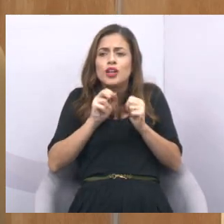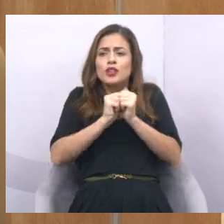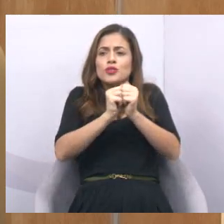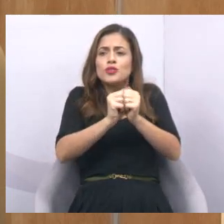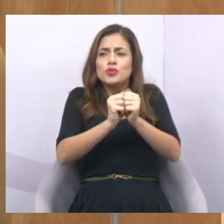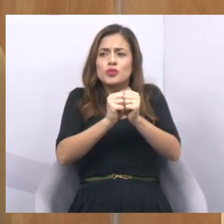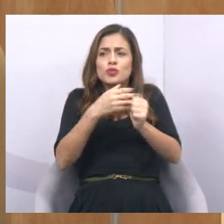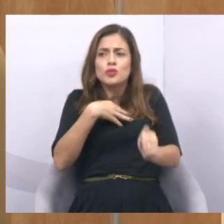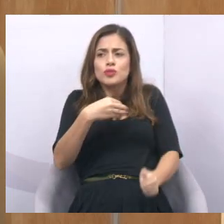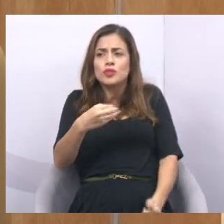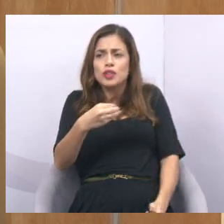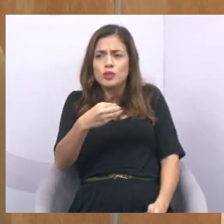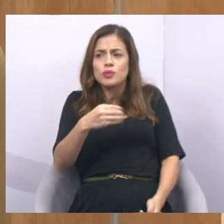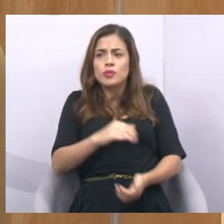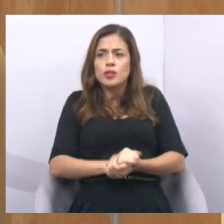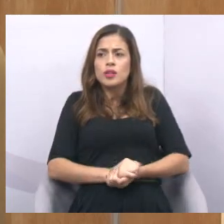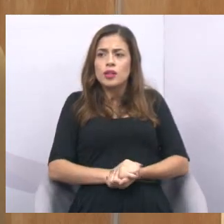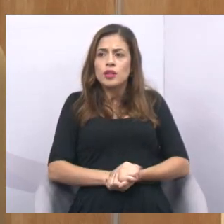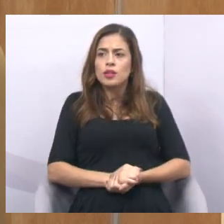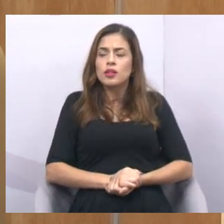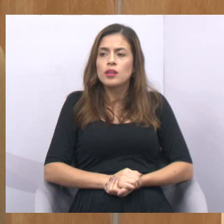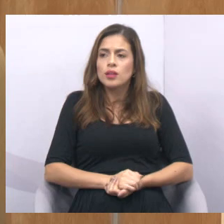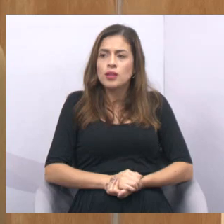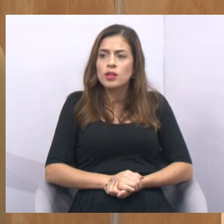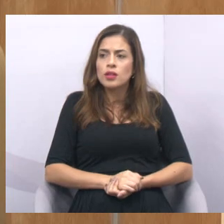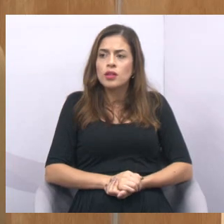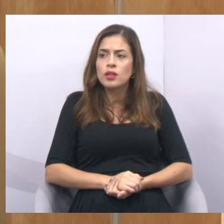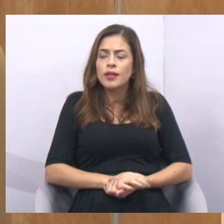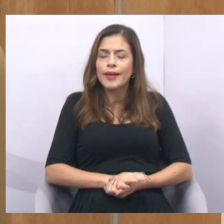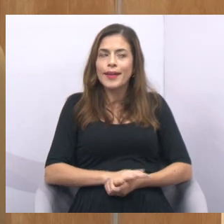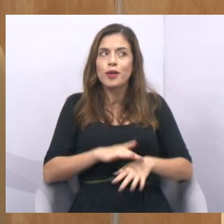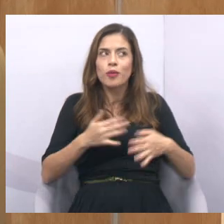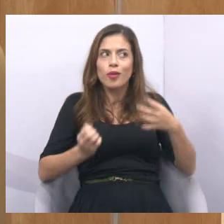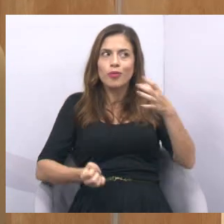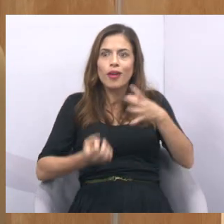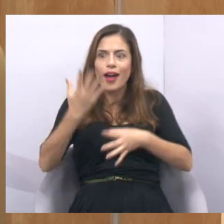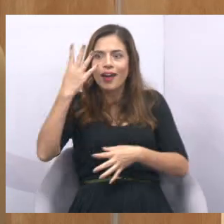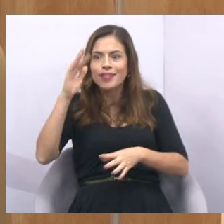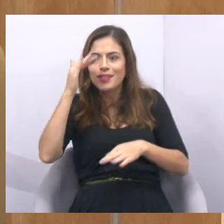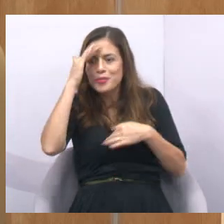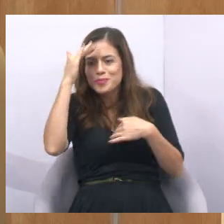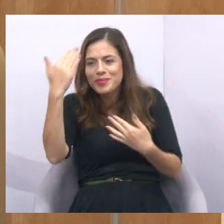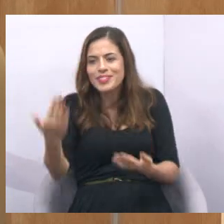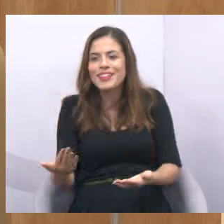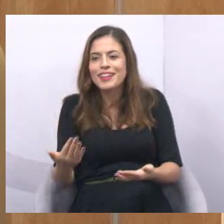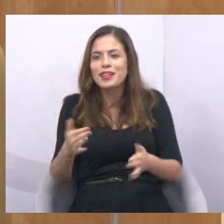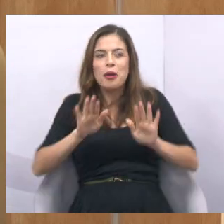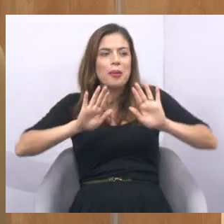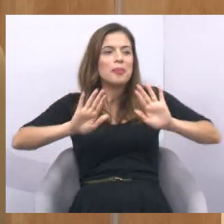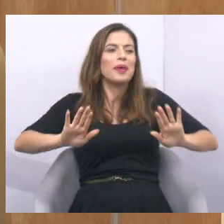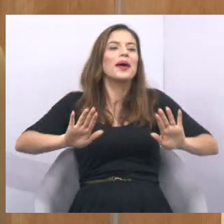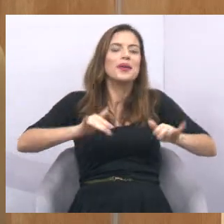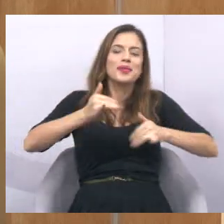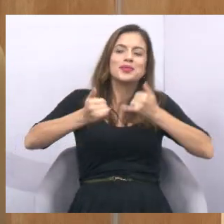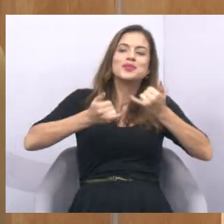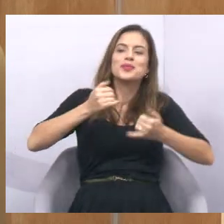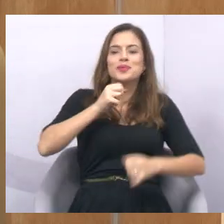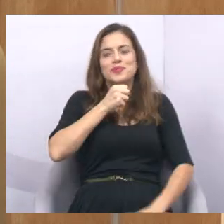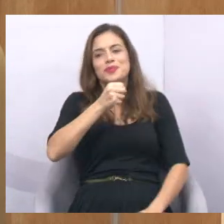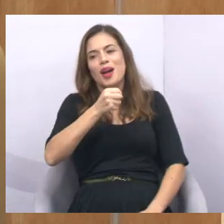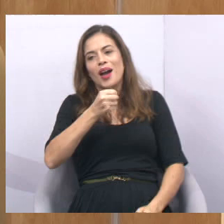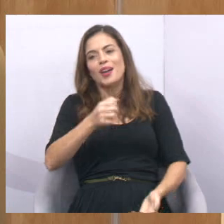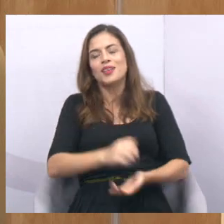num canto. Foi quando houve essa homenagem que vocês fizeram, de parar o jogo, falar. Eu só vi